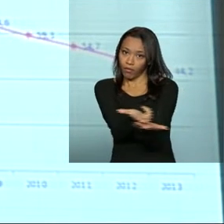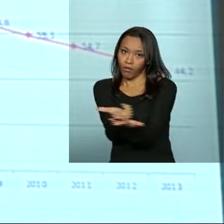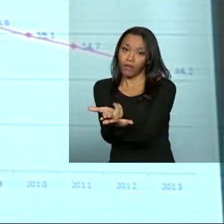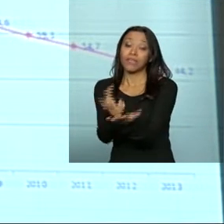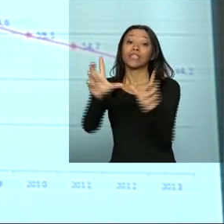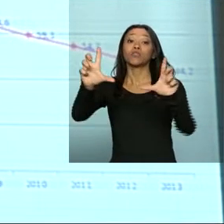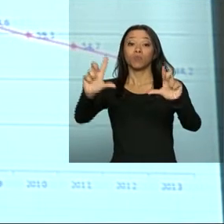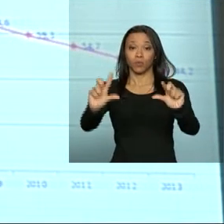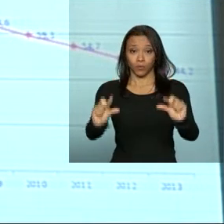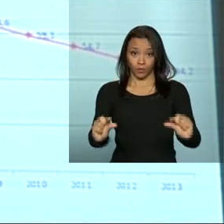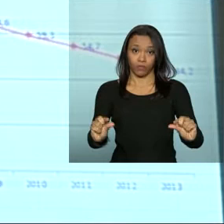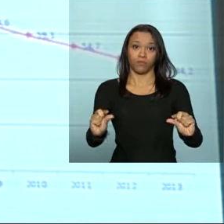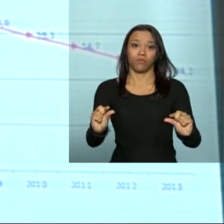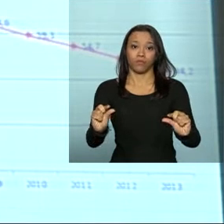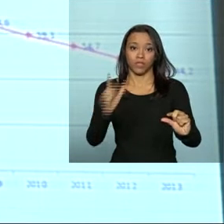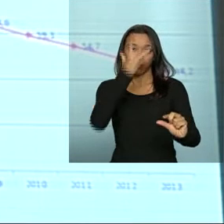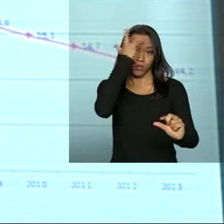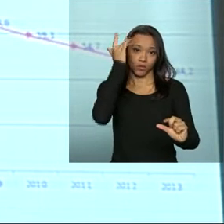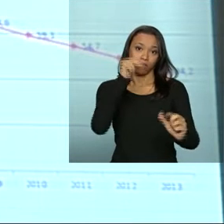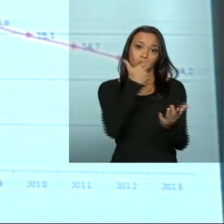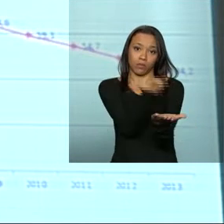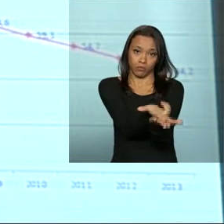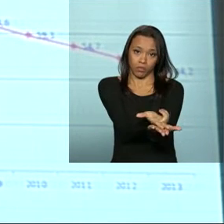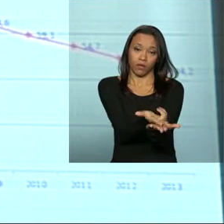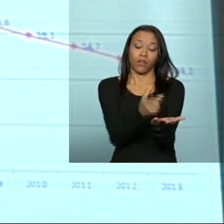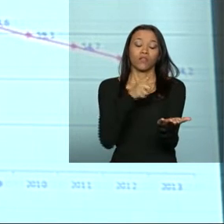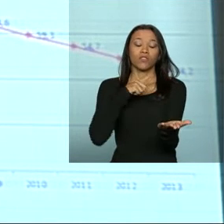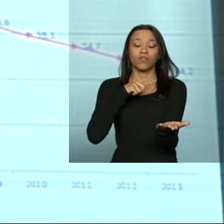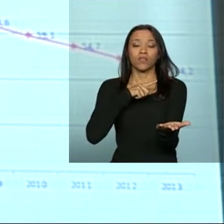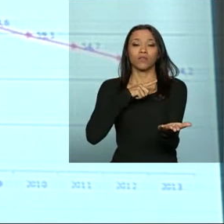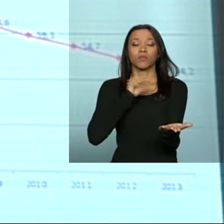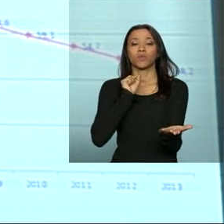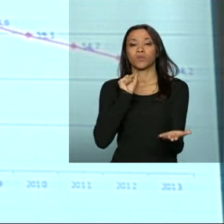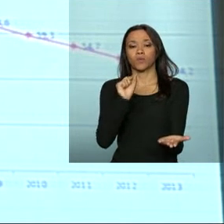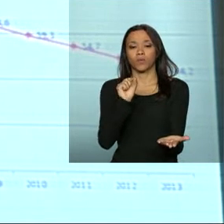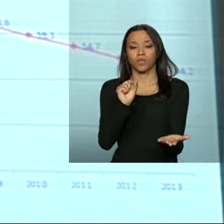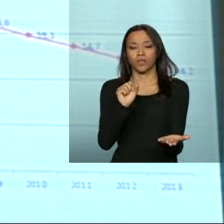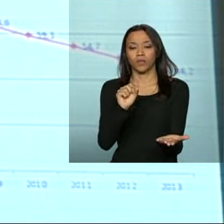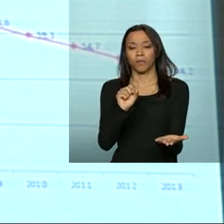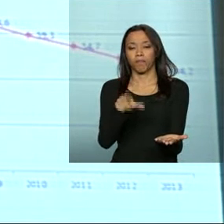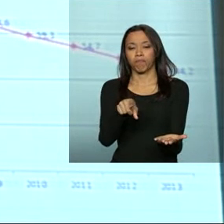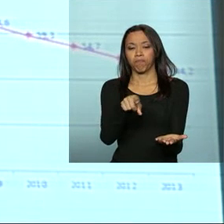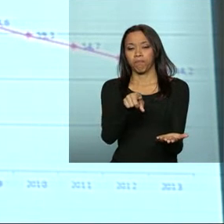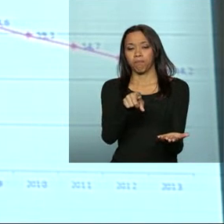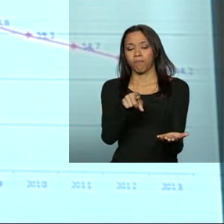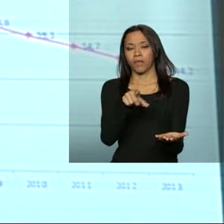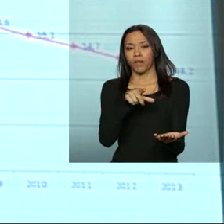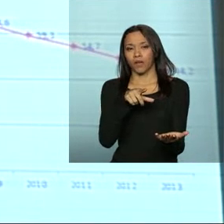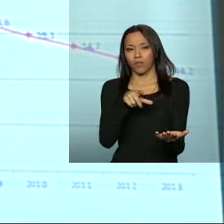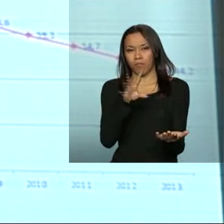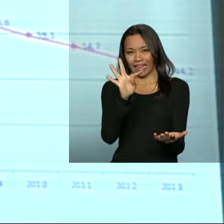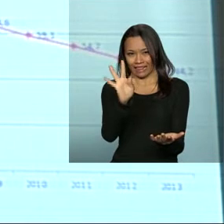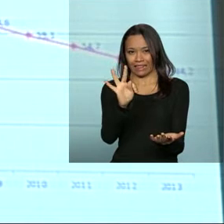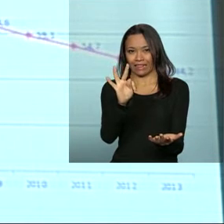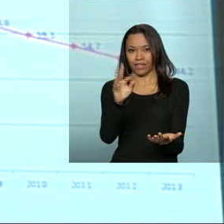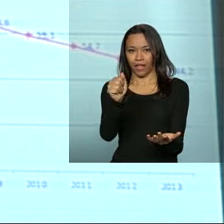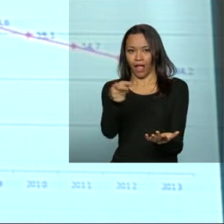muito expressiva, né? Nós tivemos aí, vou pegar a maior taxa,